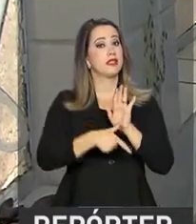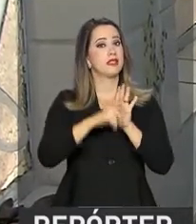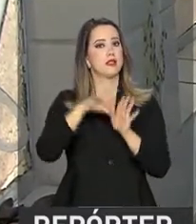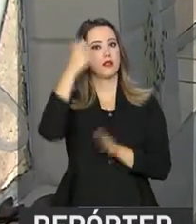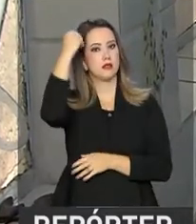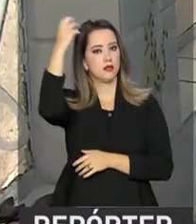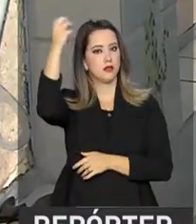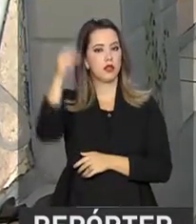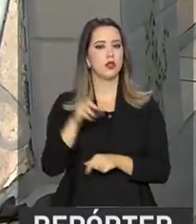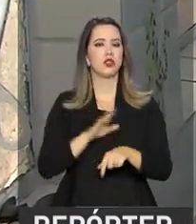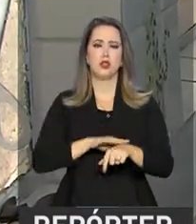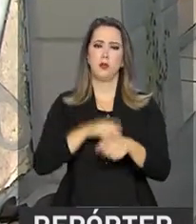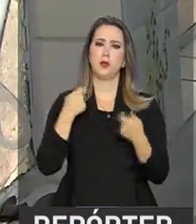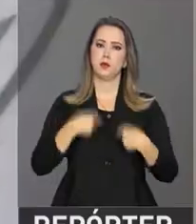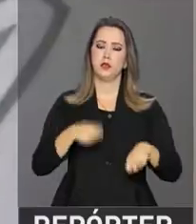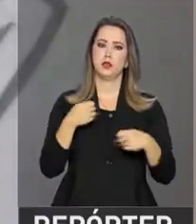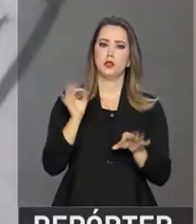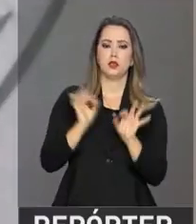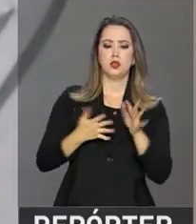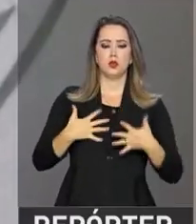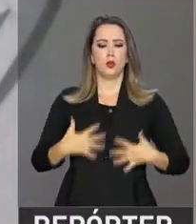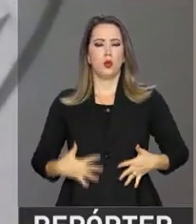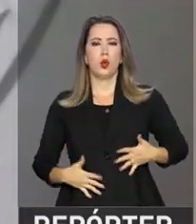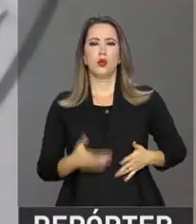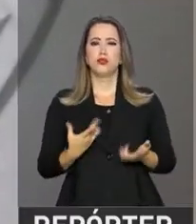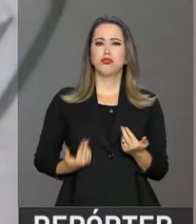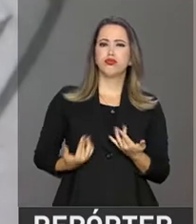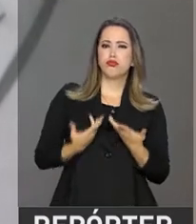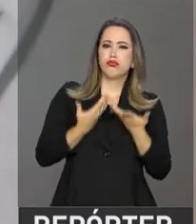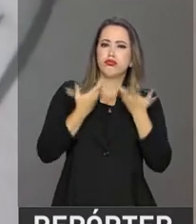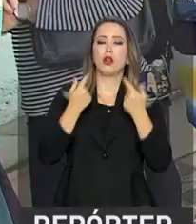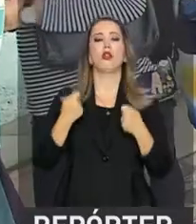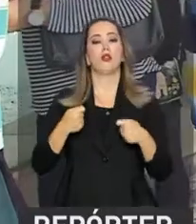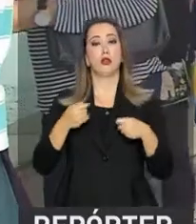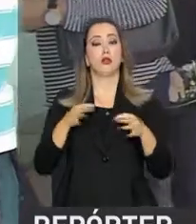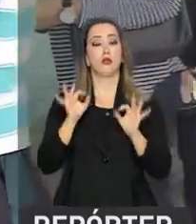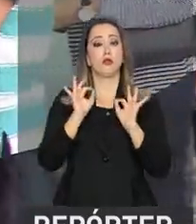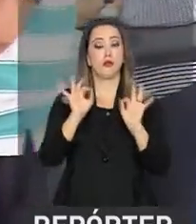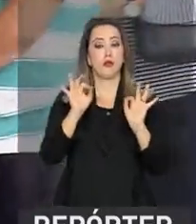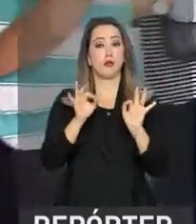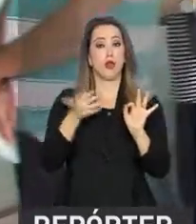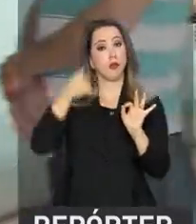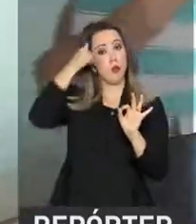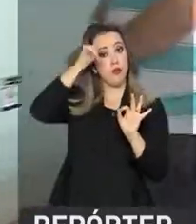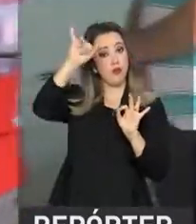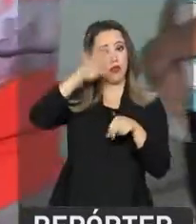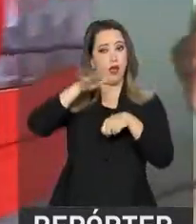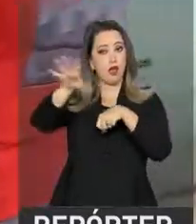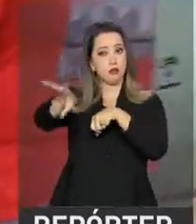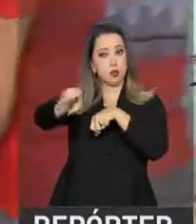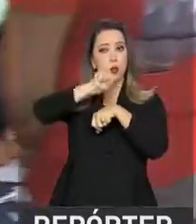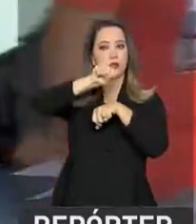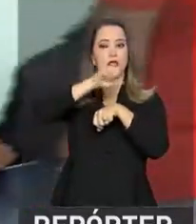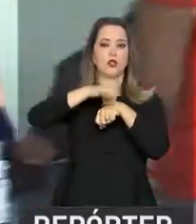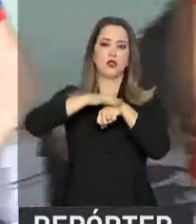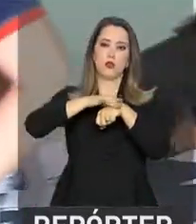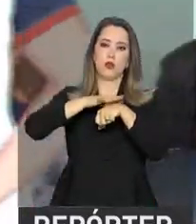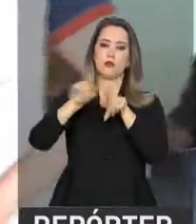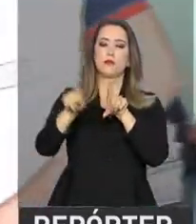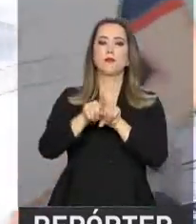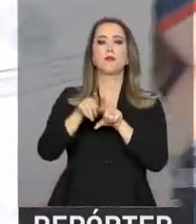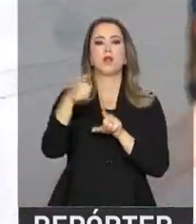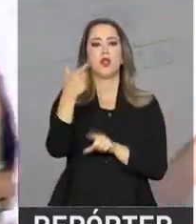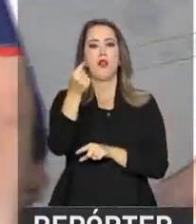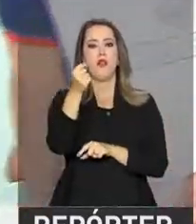da viagem tempo necessário para o organismo produzir os anticorpos contra a doença segundo o ministério da saúde as cidades de 20 estados